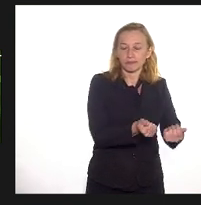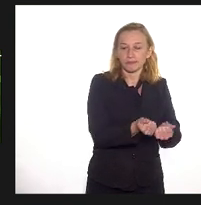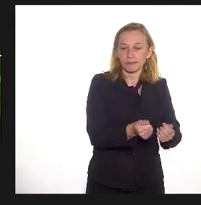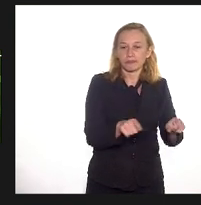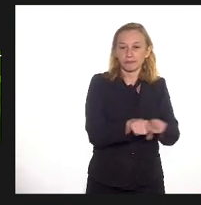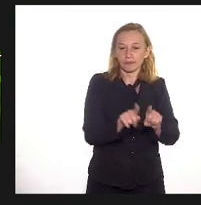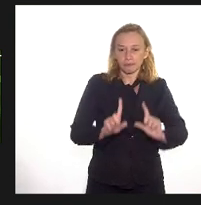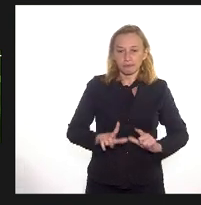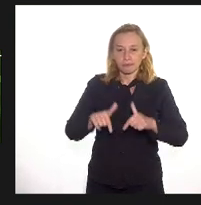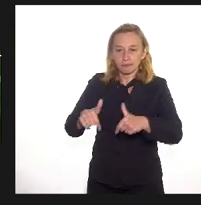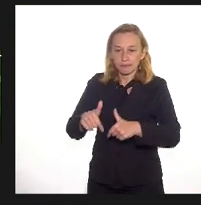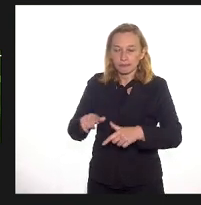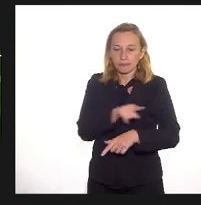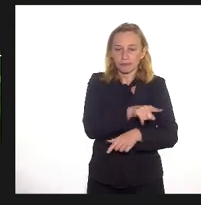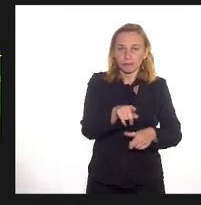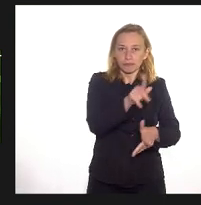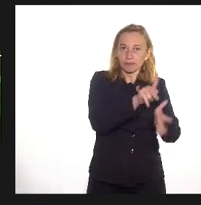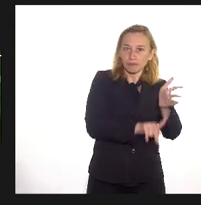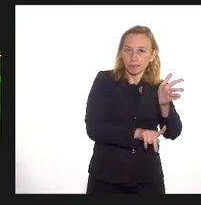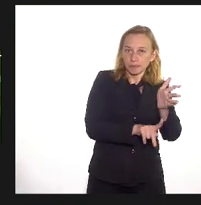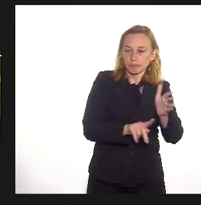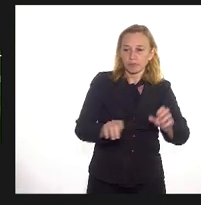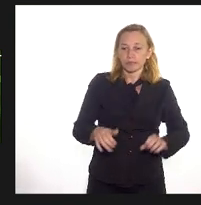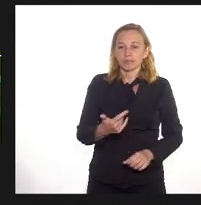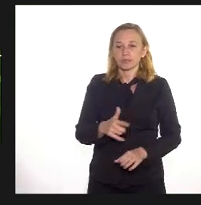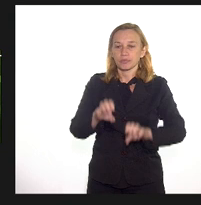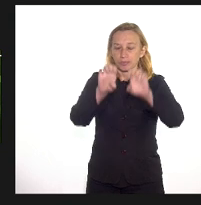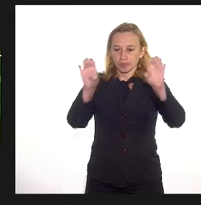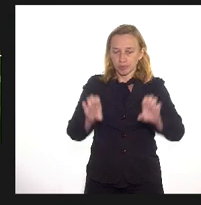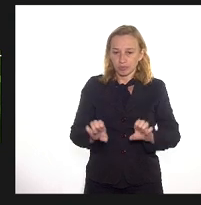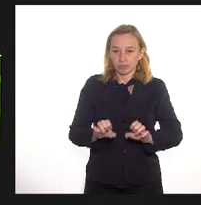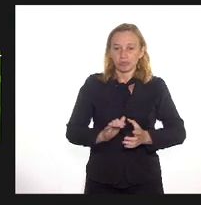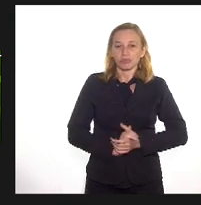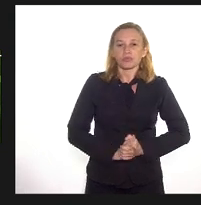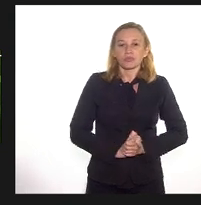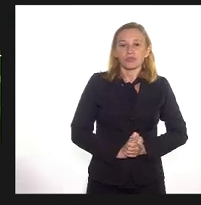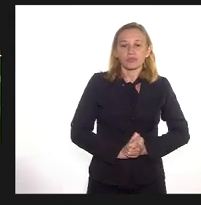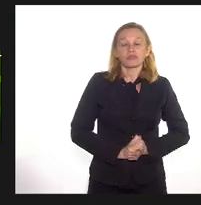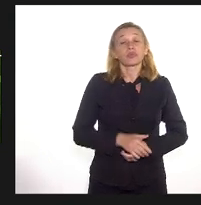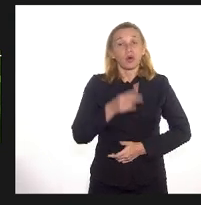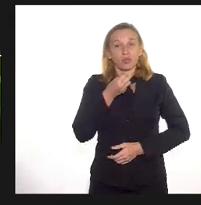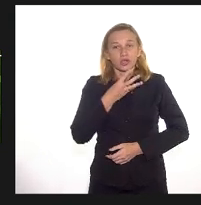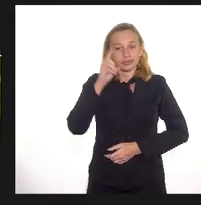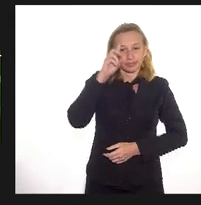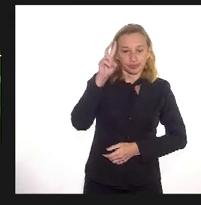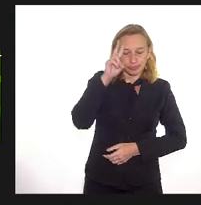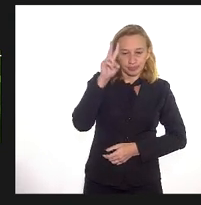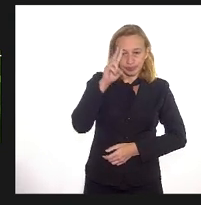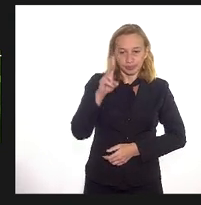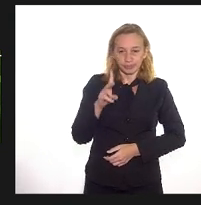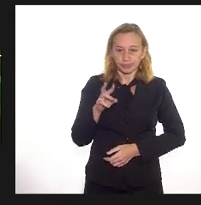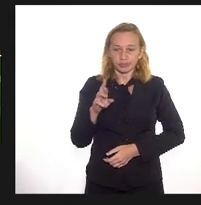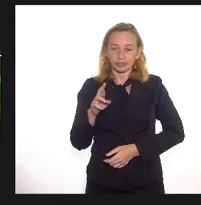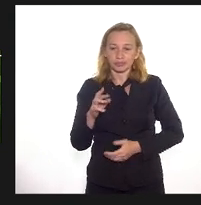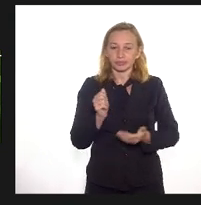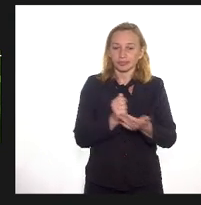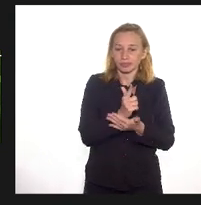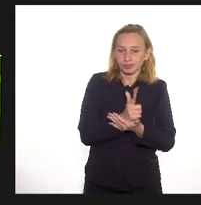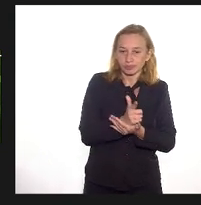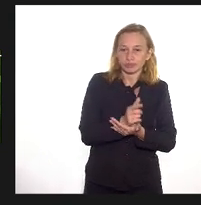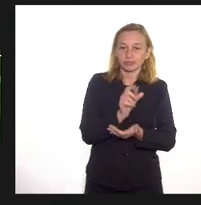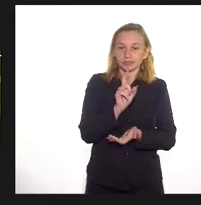e operação desses projetos, dessa infraestrutura de escoamento. E é bom lembrar que na parte da remuneração há a questão